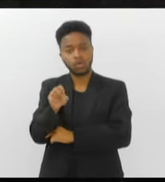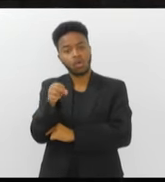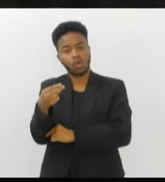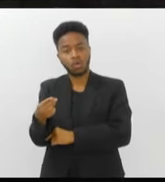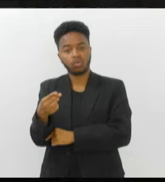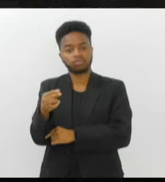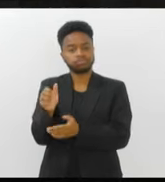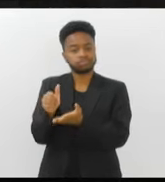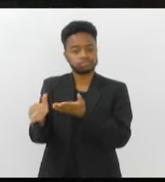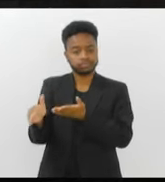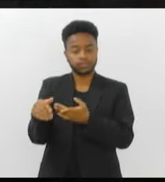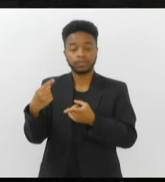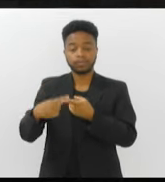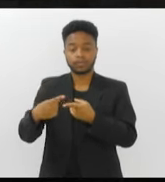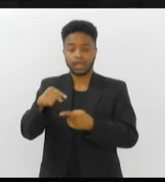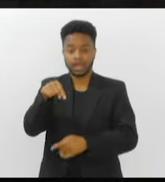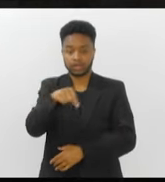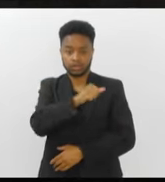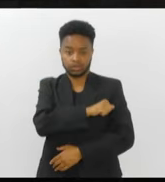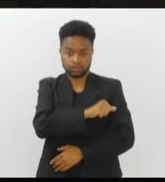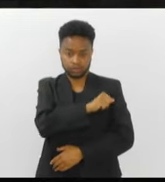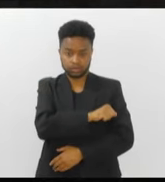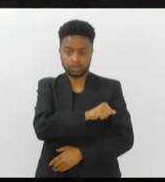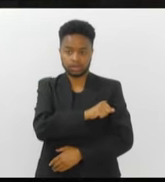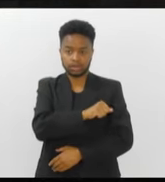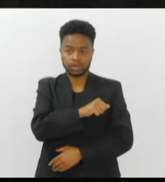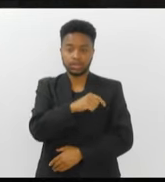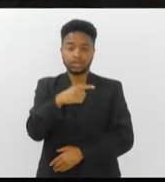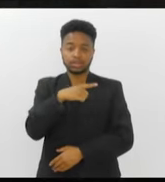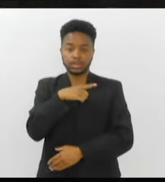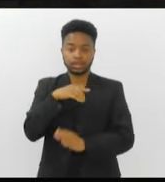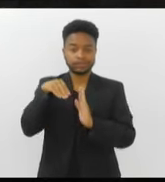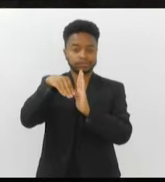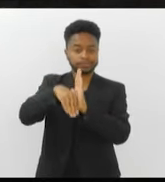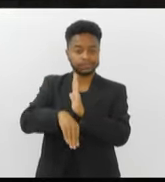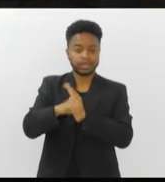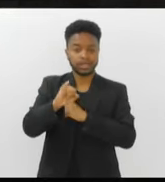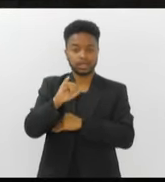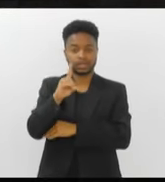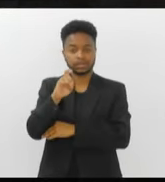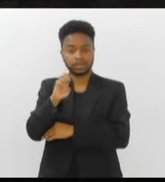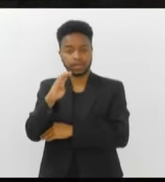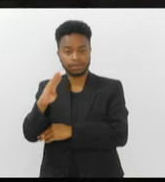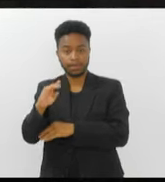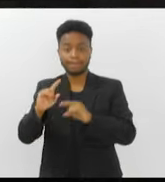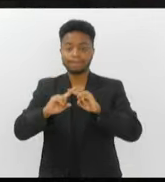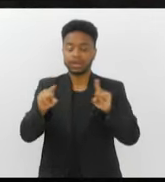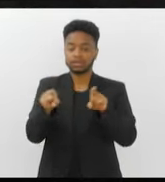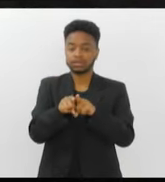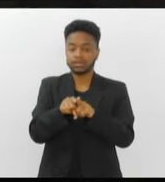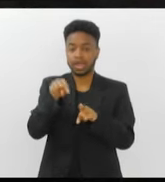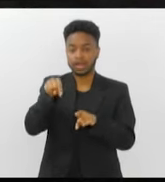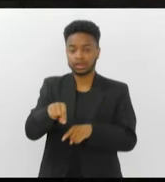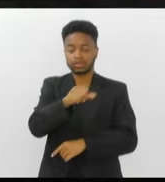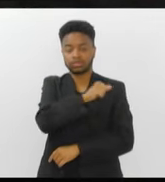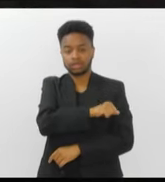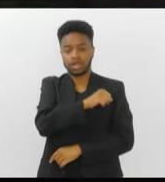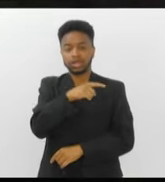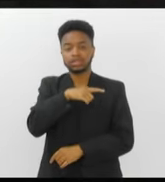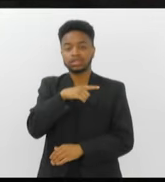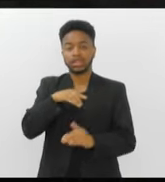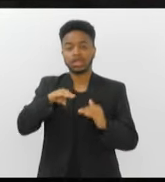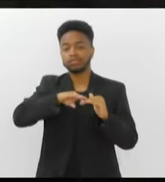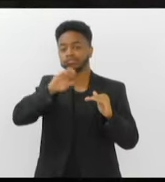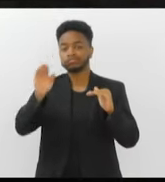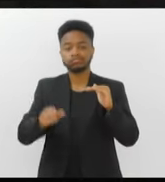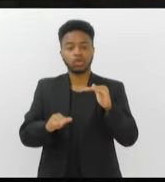exoneração. Porque o Rio de Janeiro tem o penúltimo lugar no IDEB, mas o Rio de Janeiro tem o último lugar